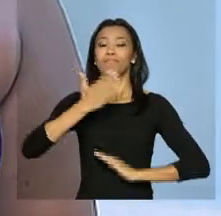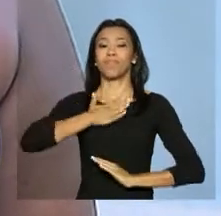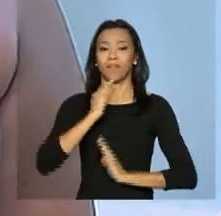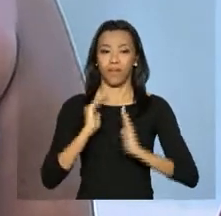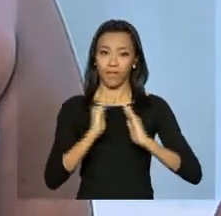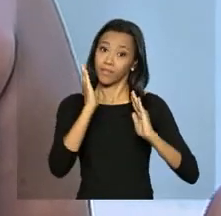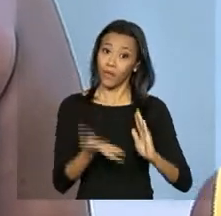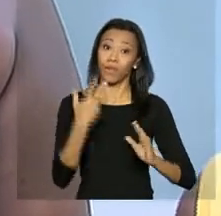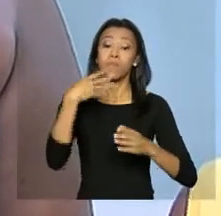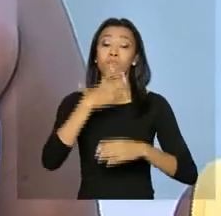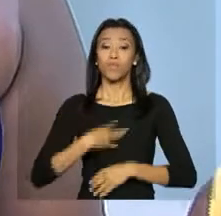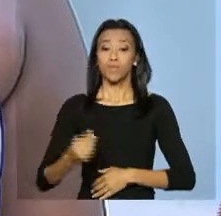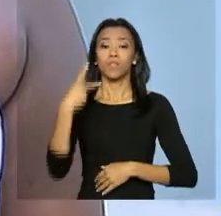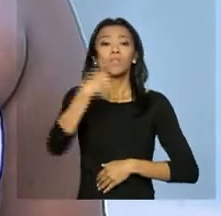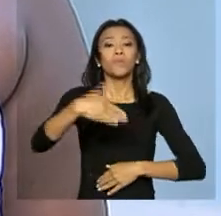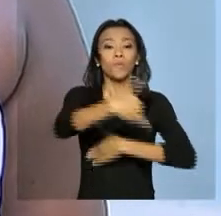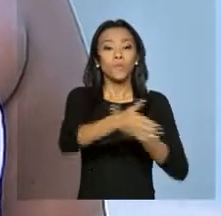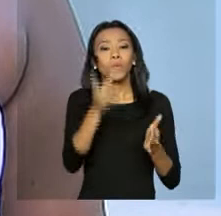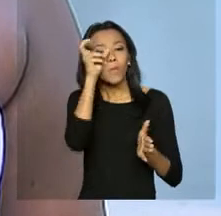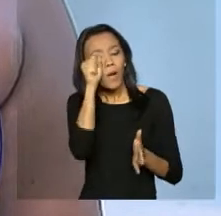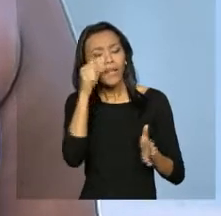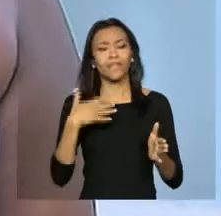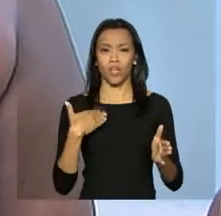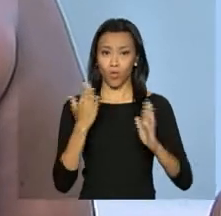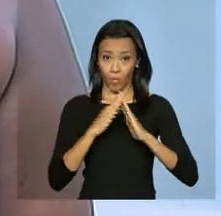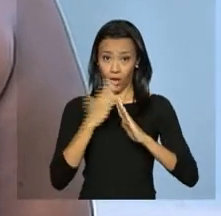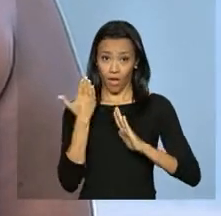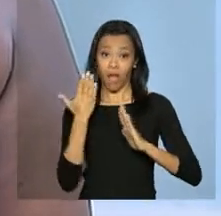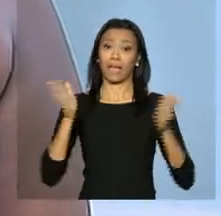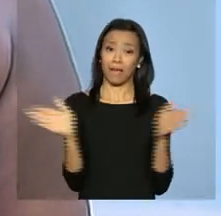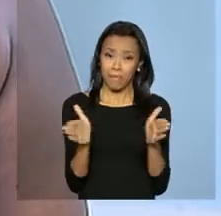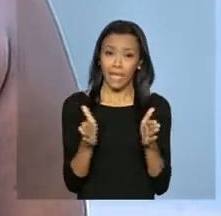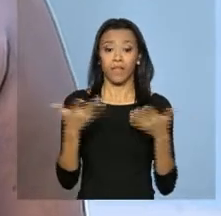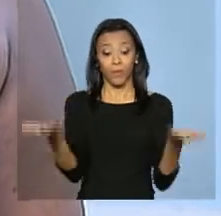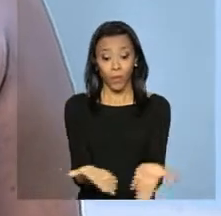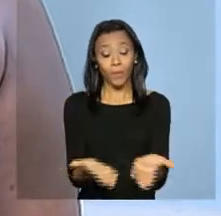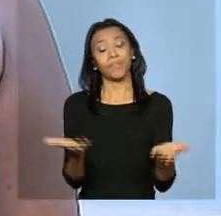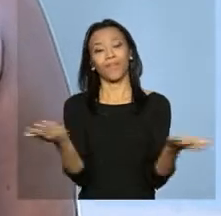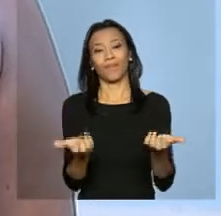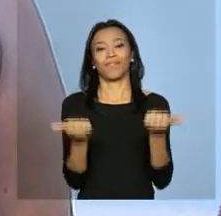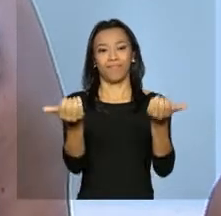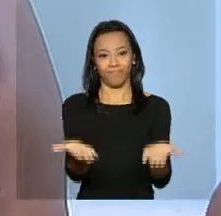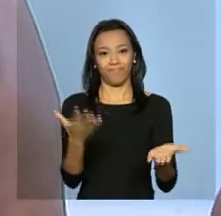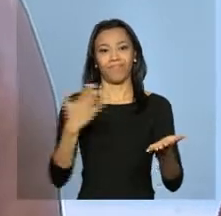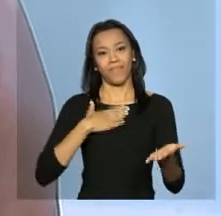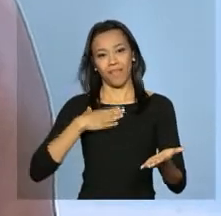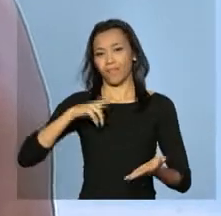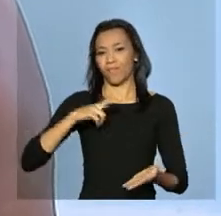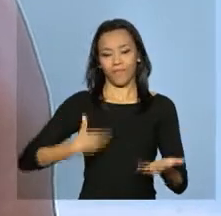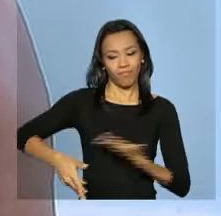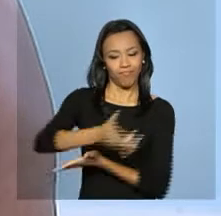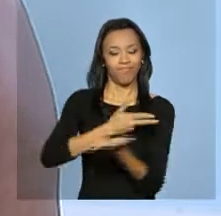entendeu? Meus filhos vão ter o quarto deles. Eu moro numa casa muito pequenininha com meus filhos, entendeu? E hoje eu vou poder dar a privacidade deles e ter a minha privacidade. Para